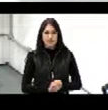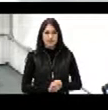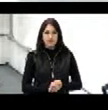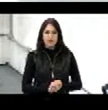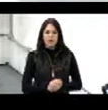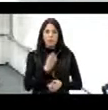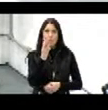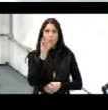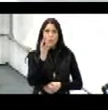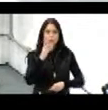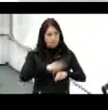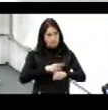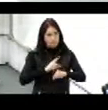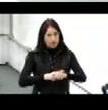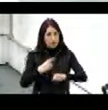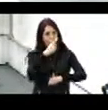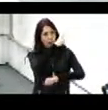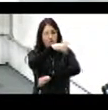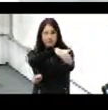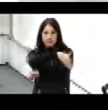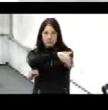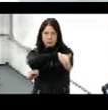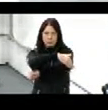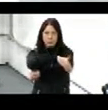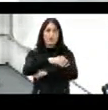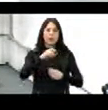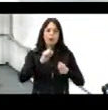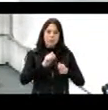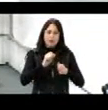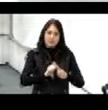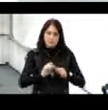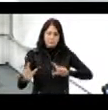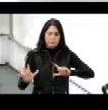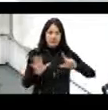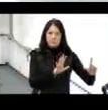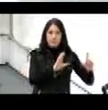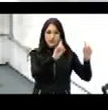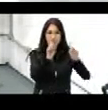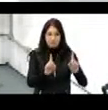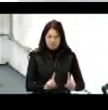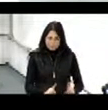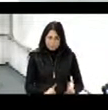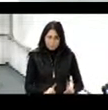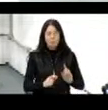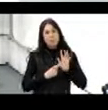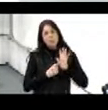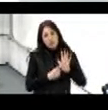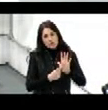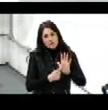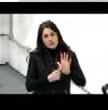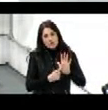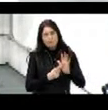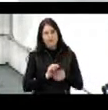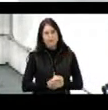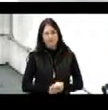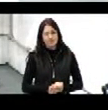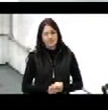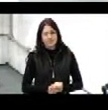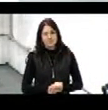das 14 horas, nós estaremos aí como integrante da Semana